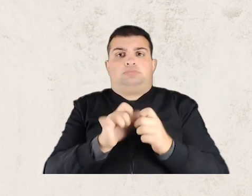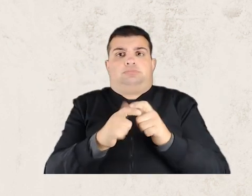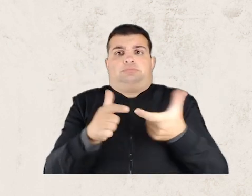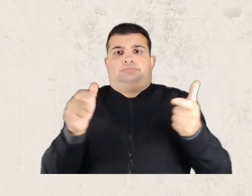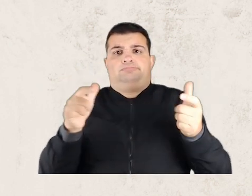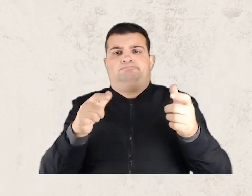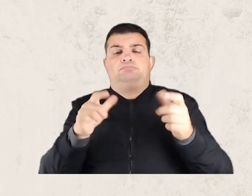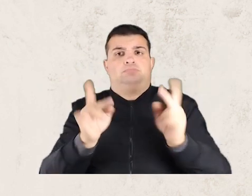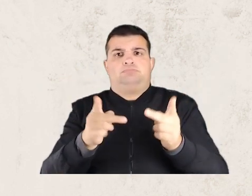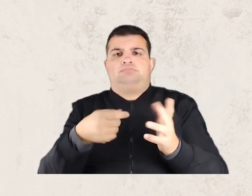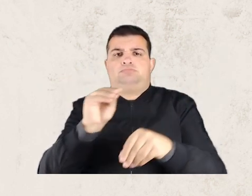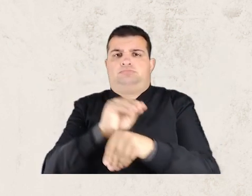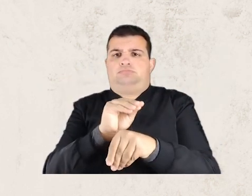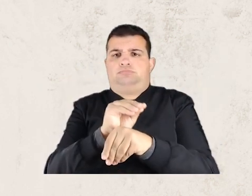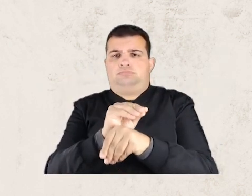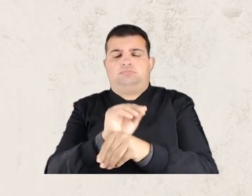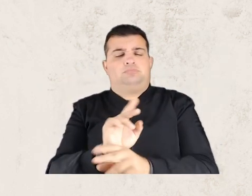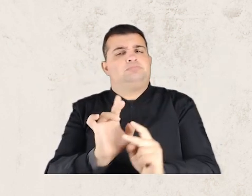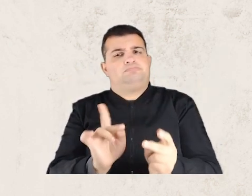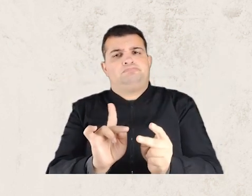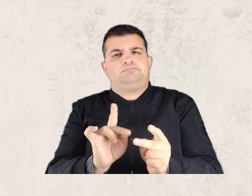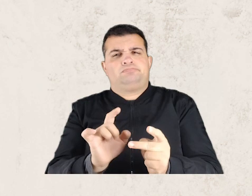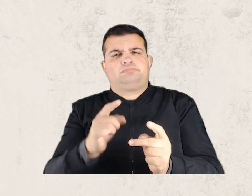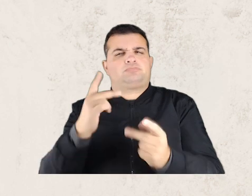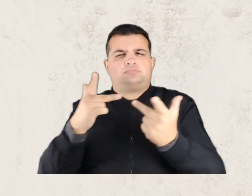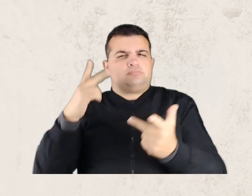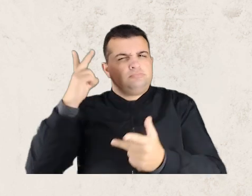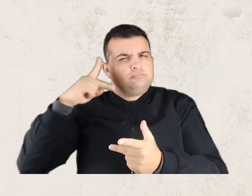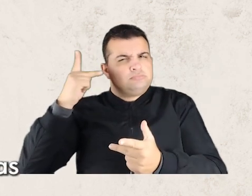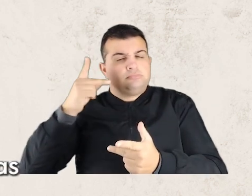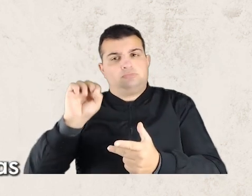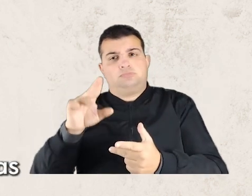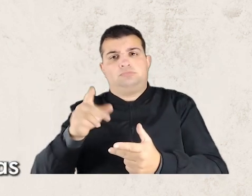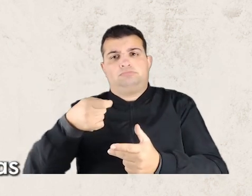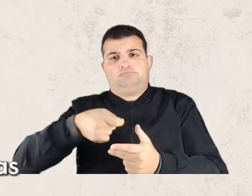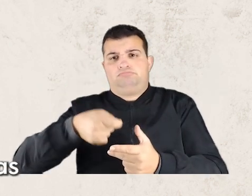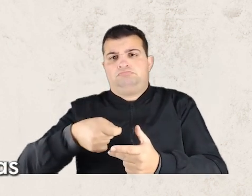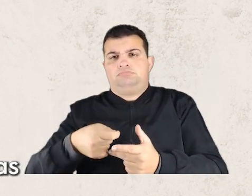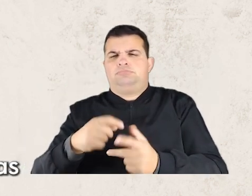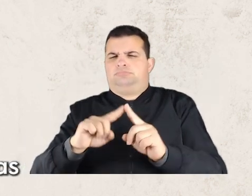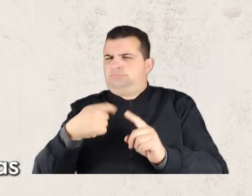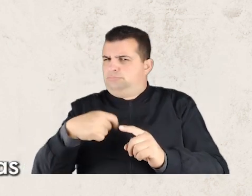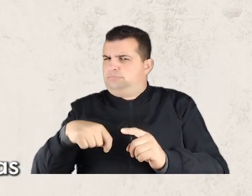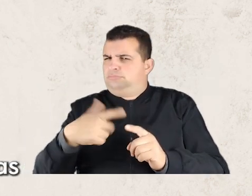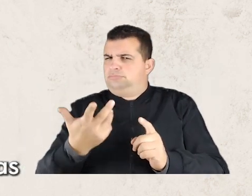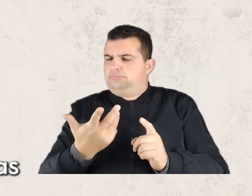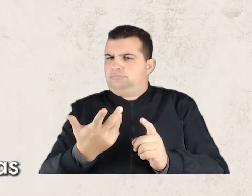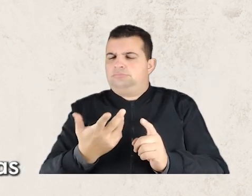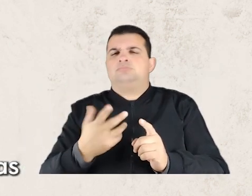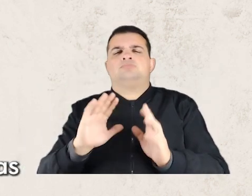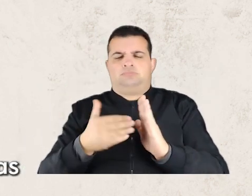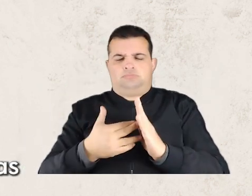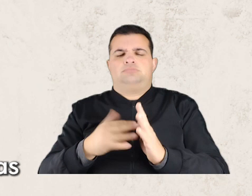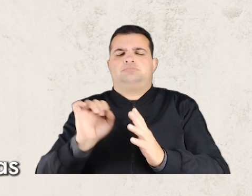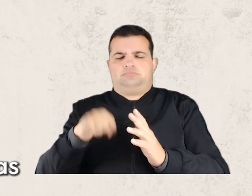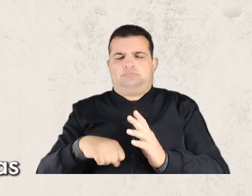acho que tem um caráter político ou apolítico, né, que é quando ela não se pergunta que outras estruturas ou superestruturas